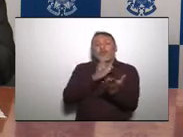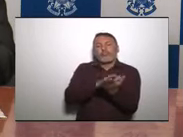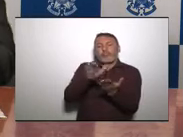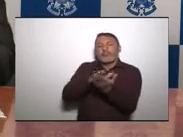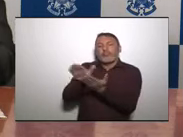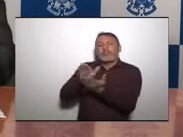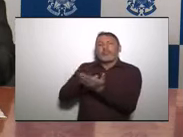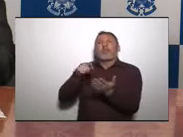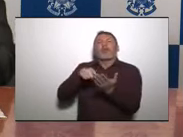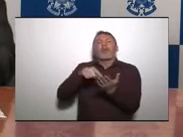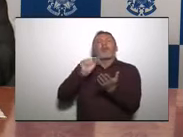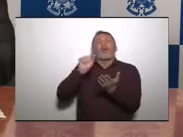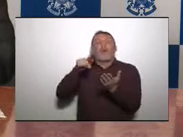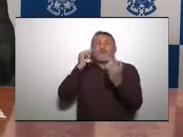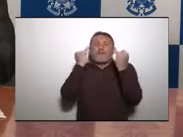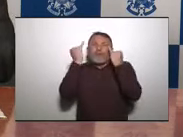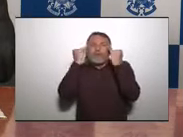produtor, o cafeicultor,